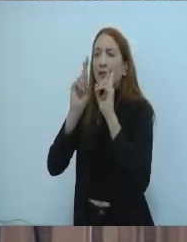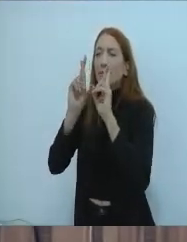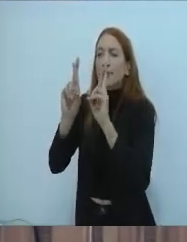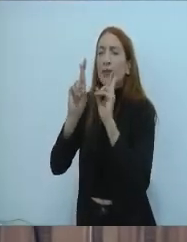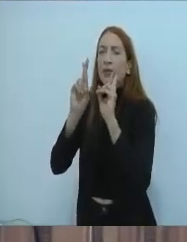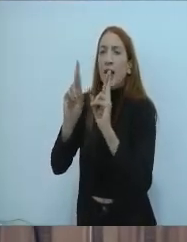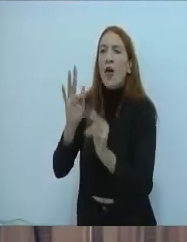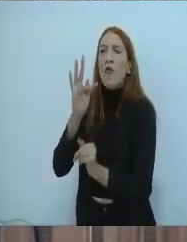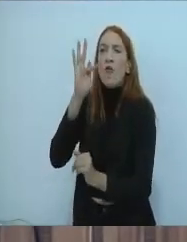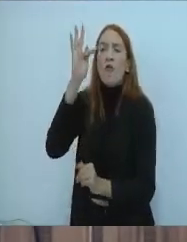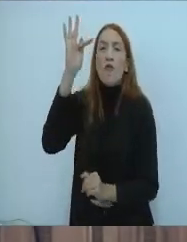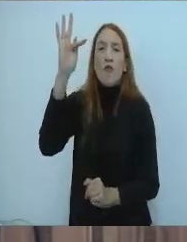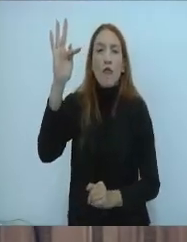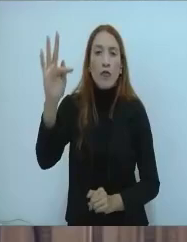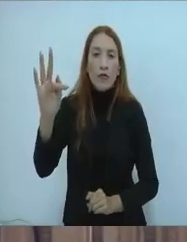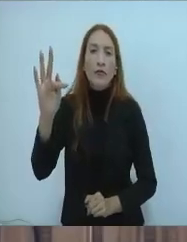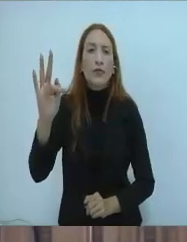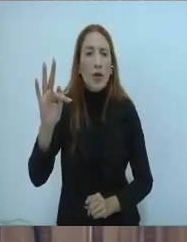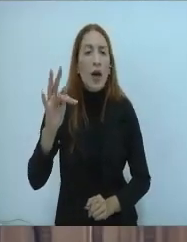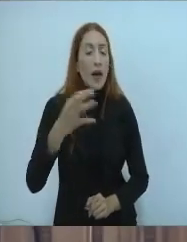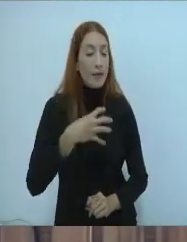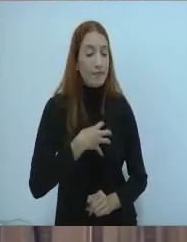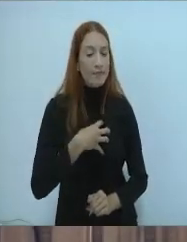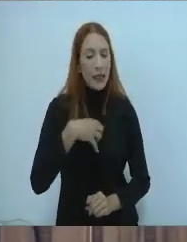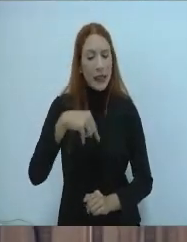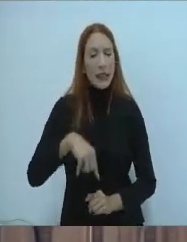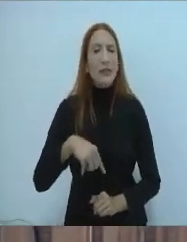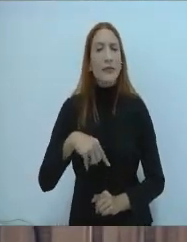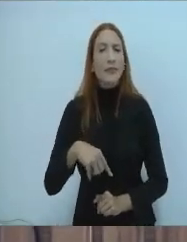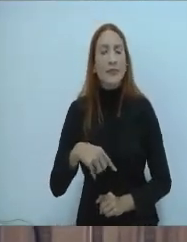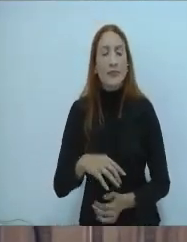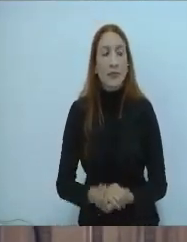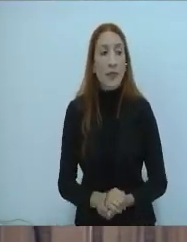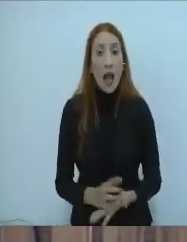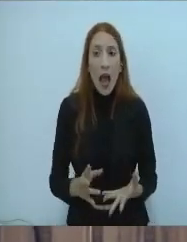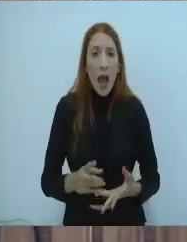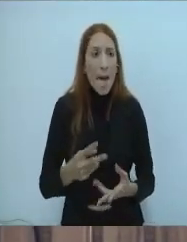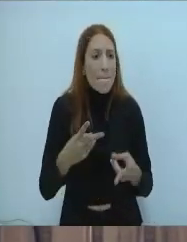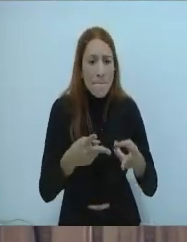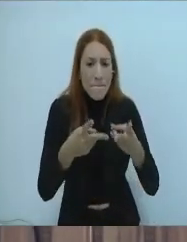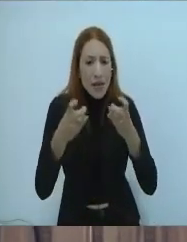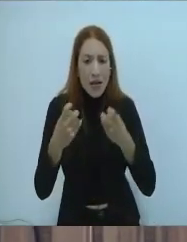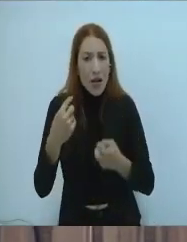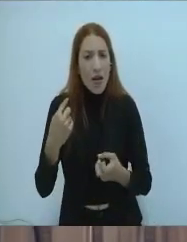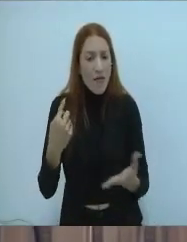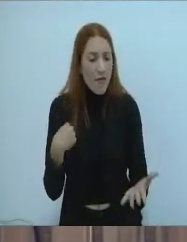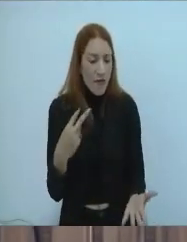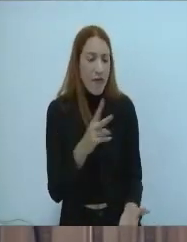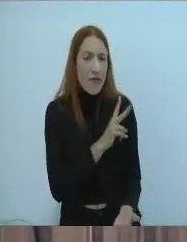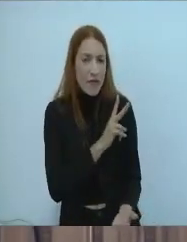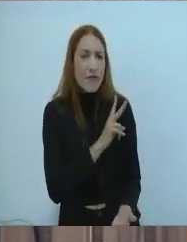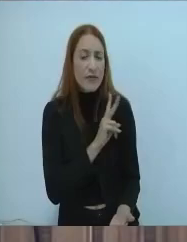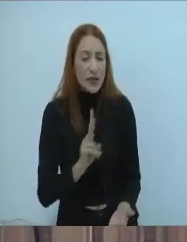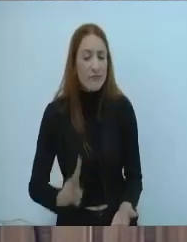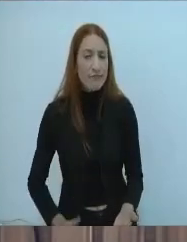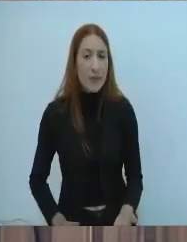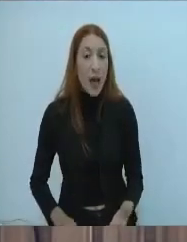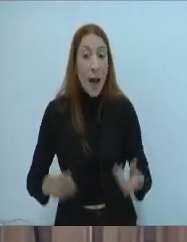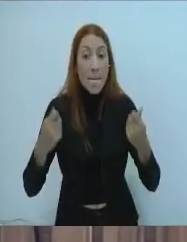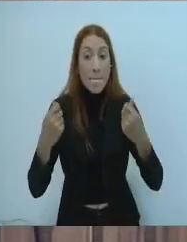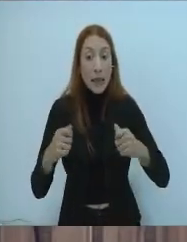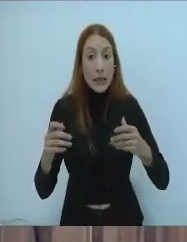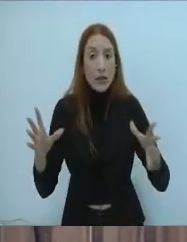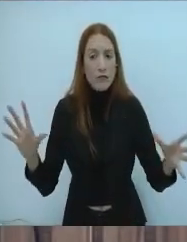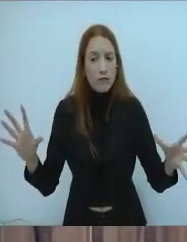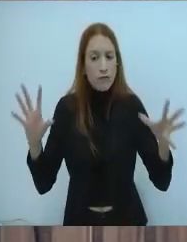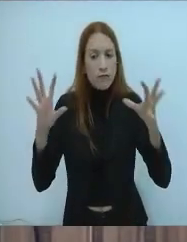Freitas e para o povo do Extremo Sul da Bahia é vital que nós enquanto vereadores devamos um